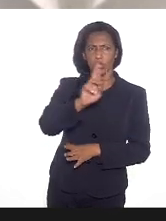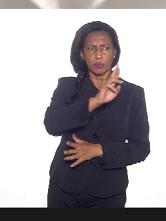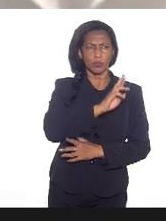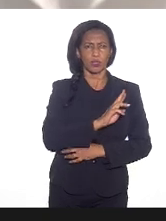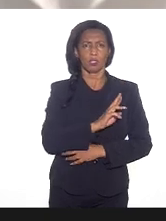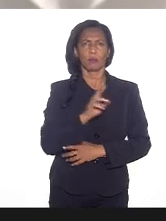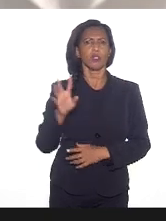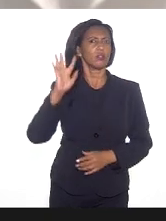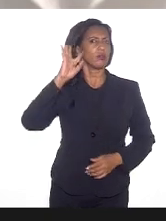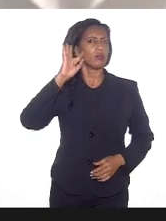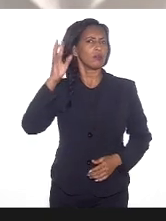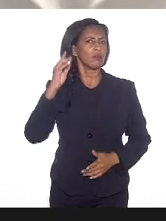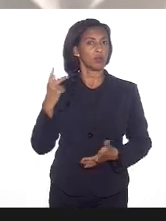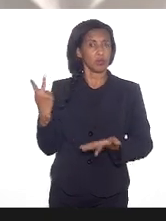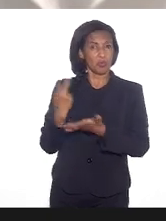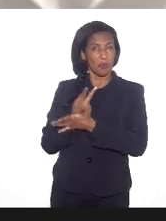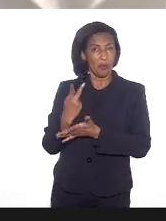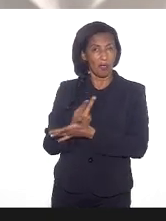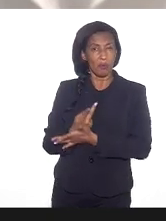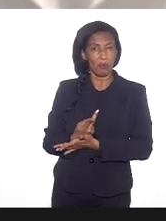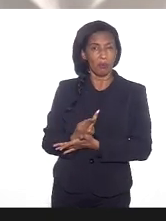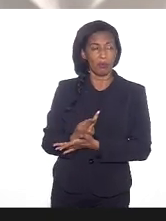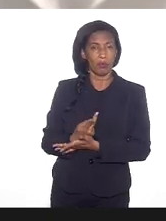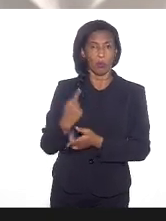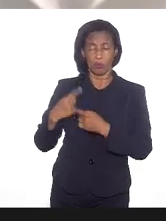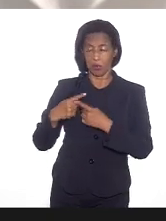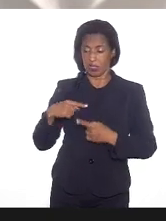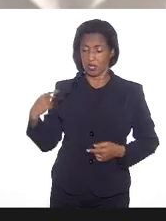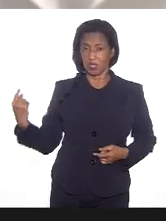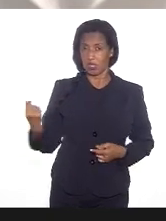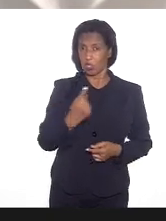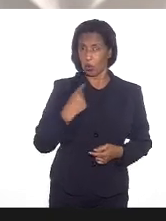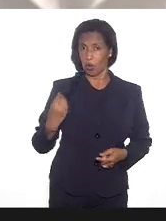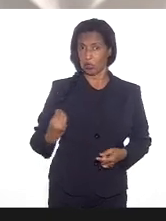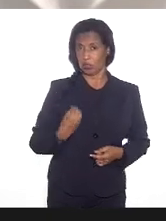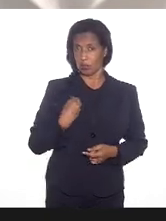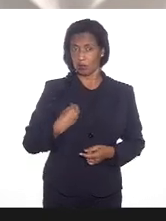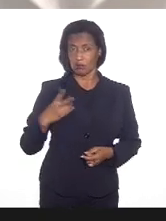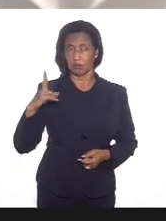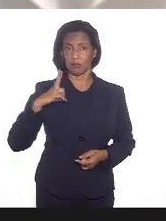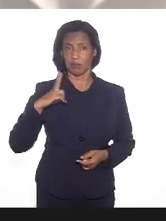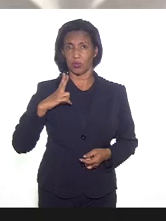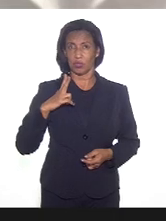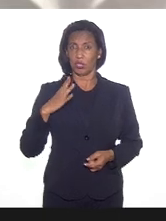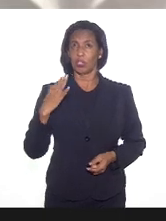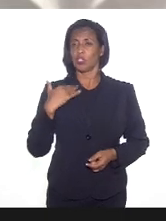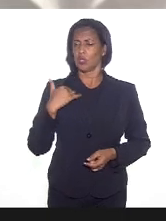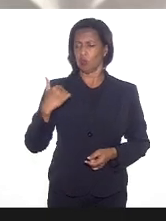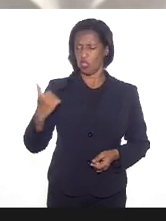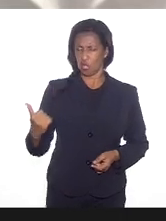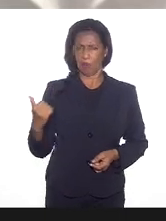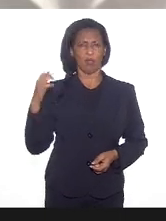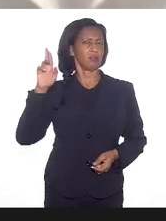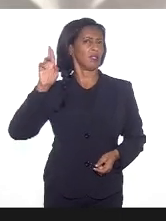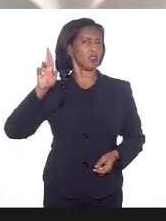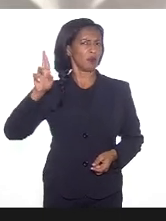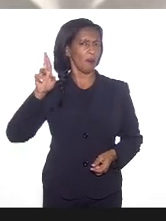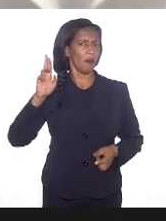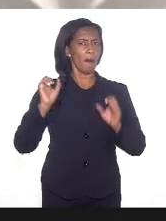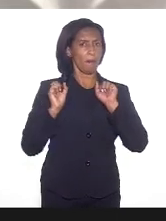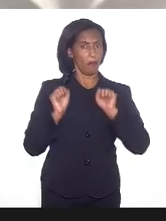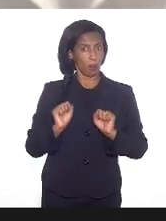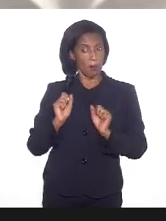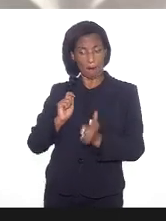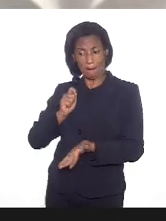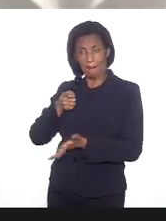sua decisão equivocada, porque se nós, na nossa vida privada, somos chamadas à responsabilidade, podemos